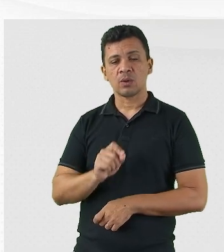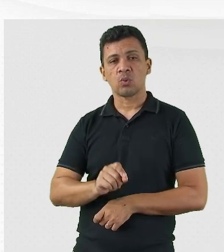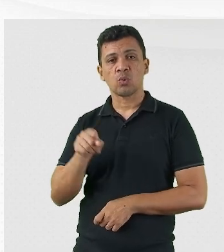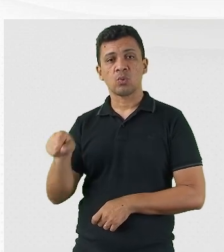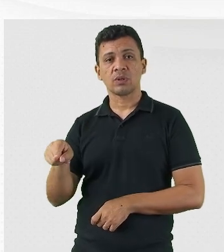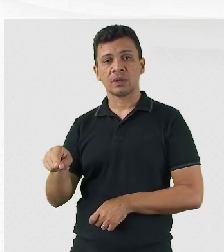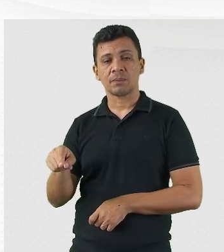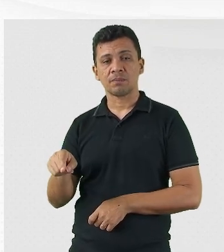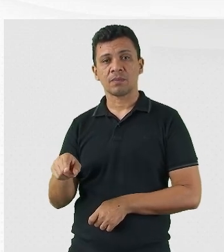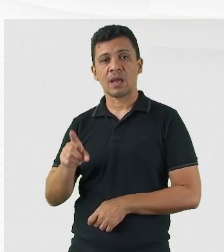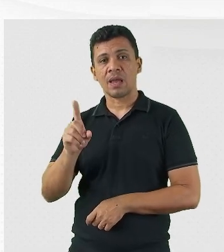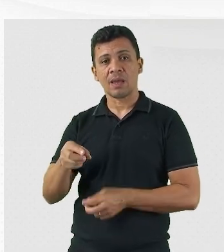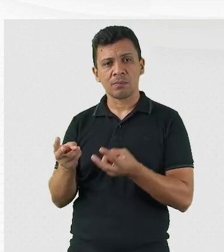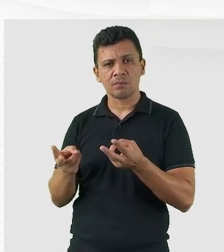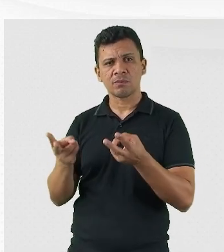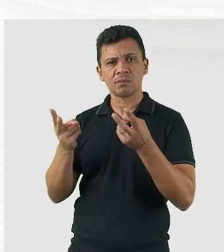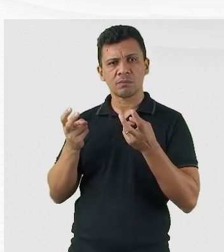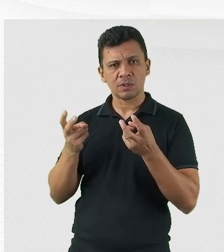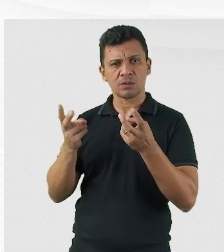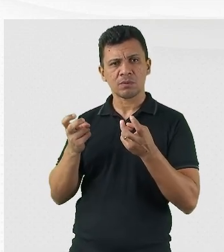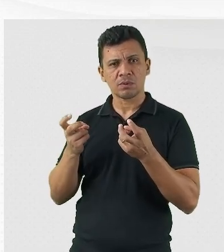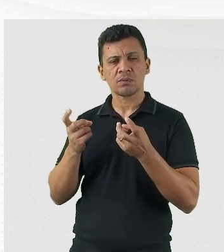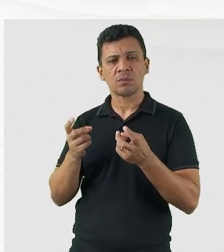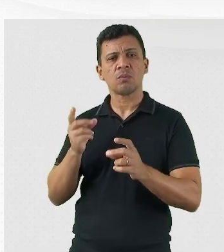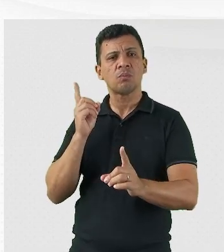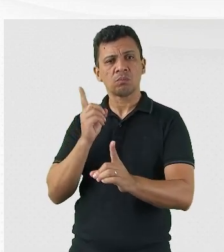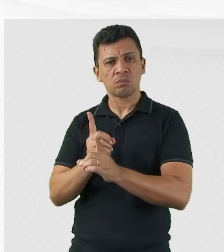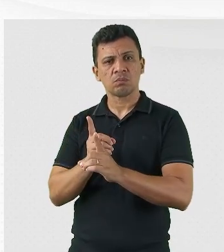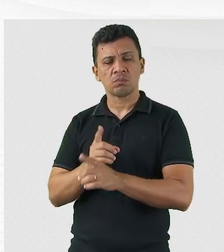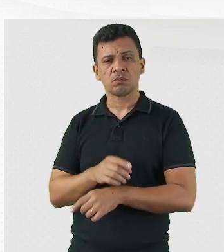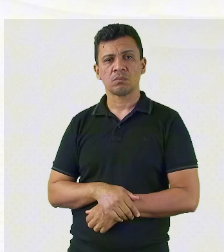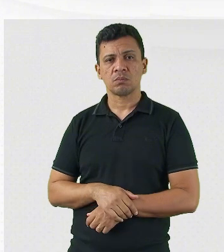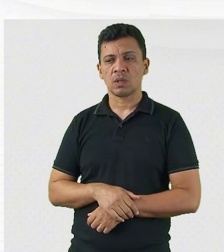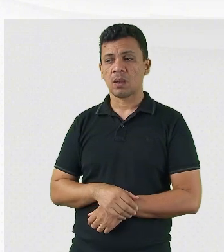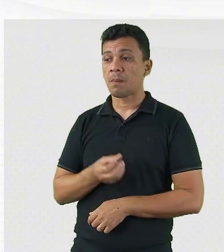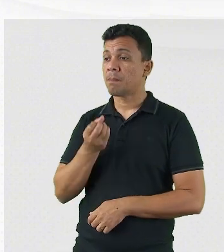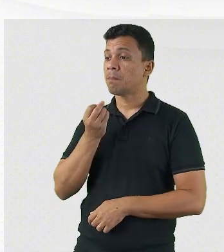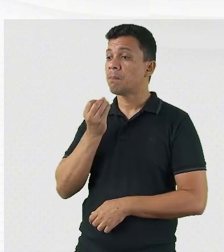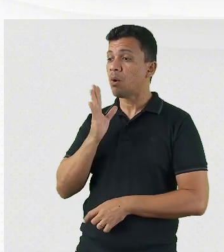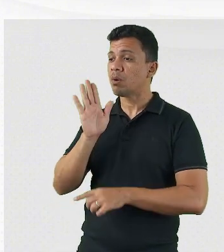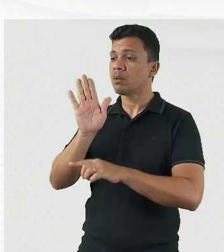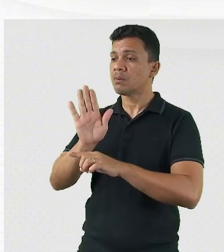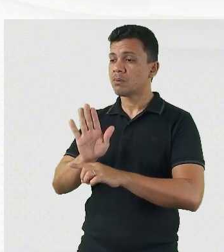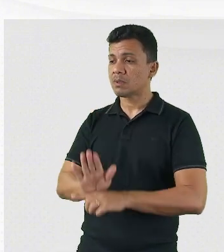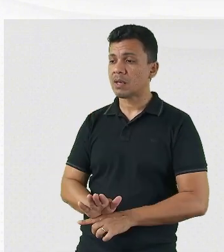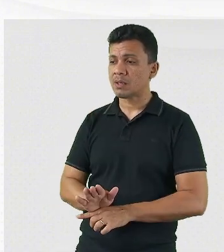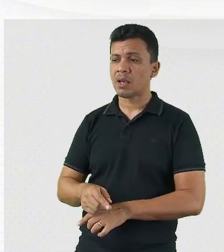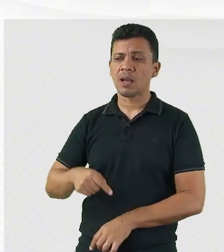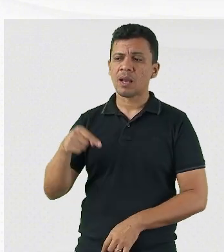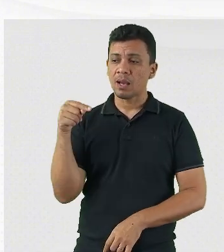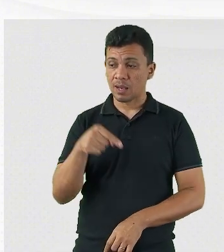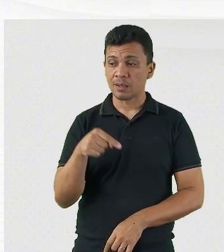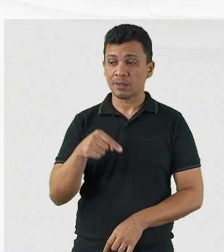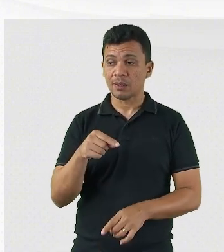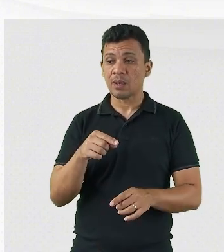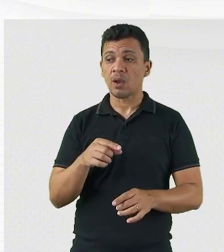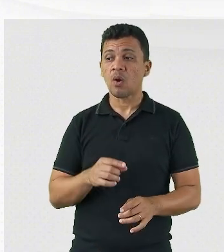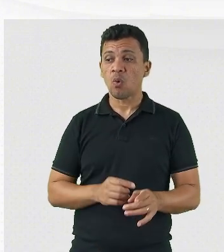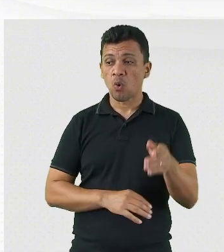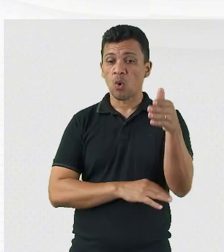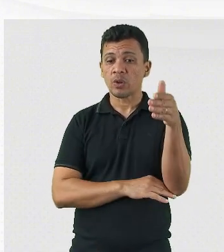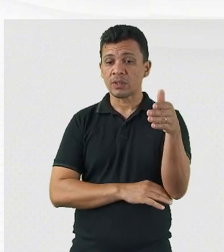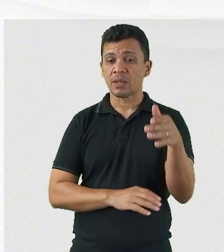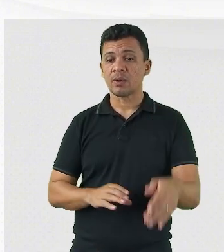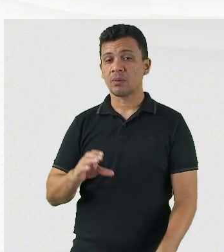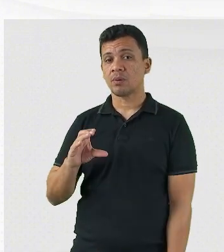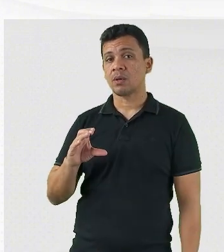uma identificação. Então, é como se eu falasse: boa tarde, aqui é o Hotel Capital